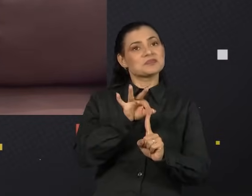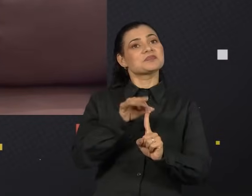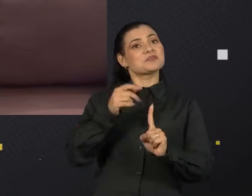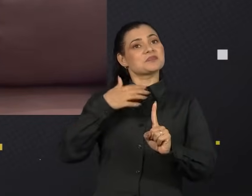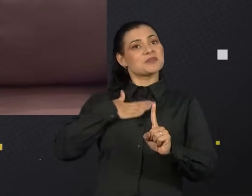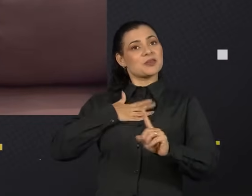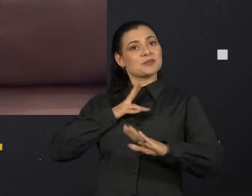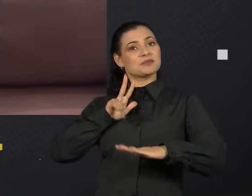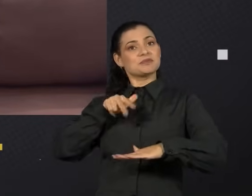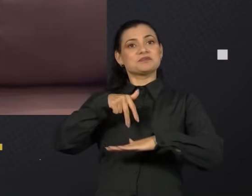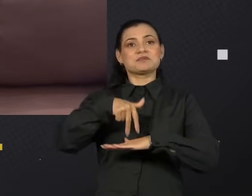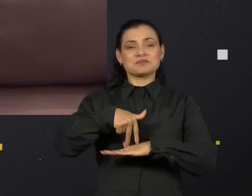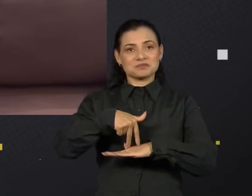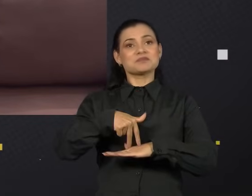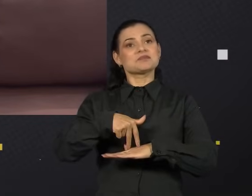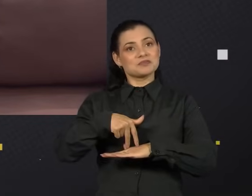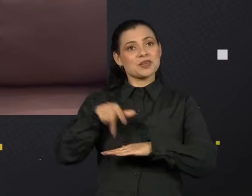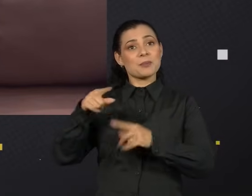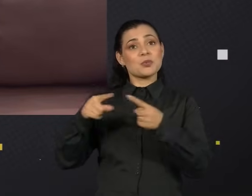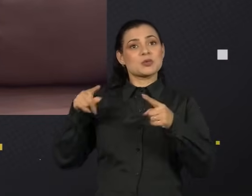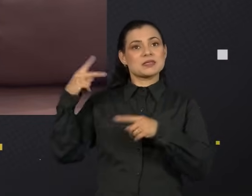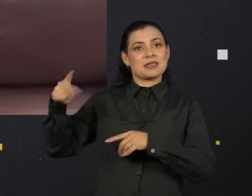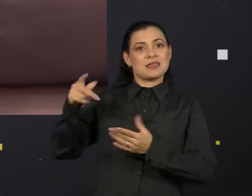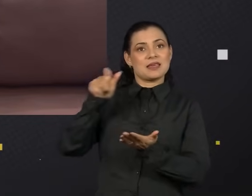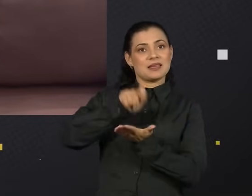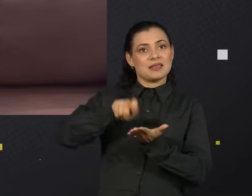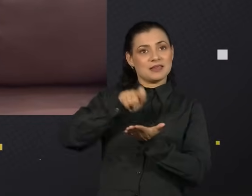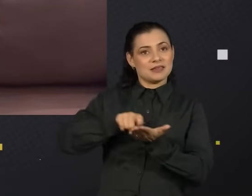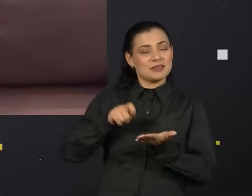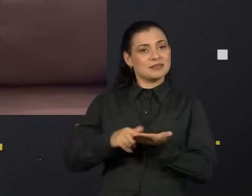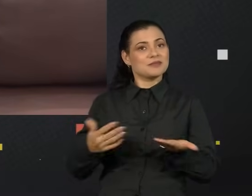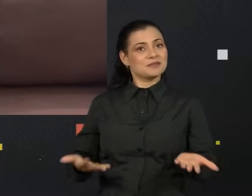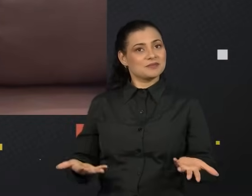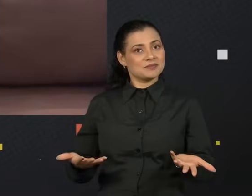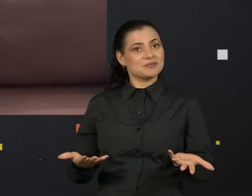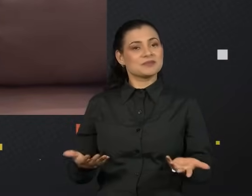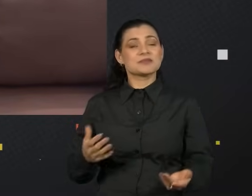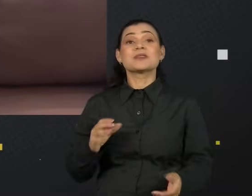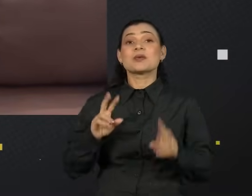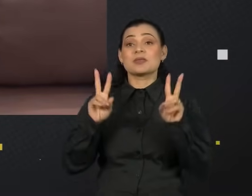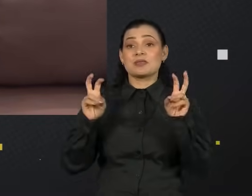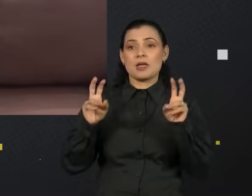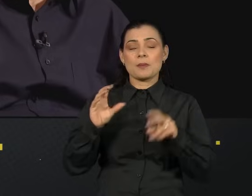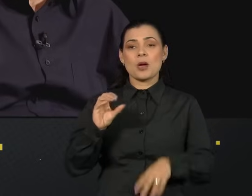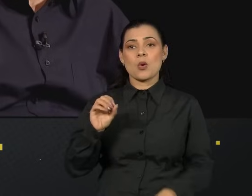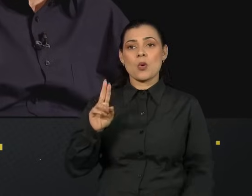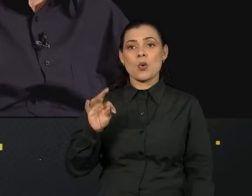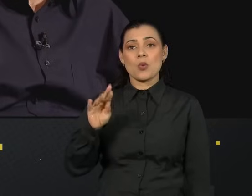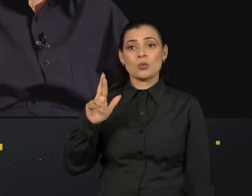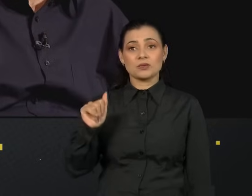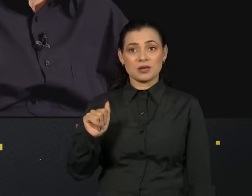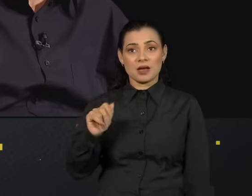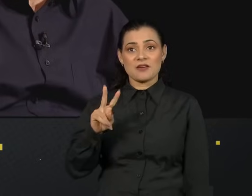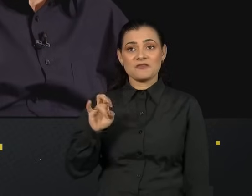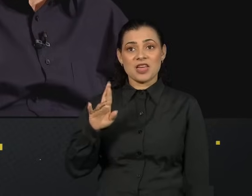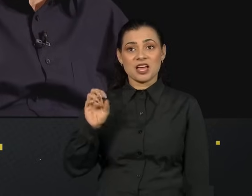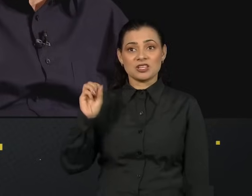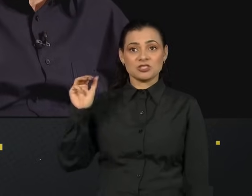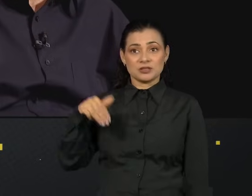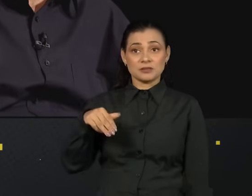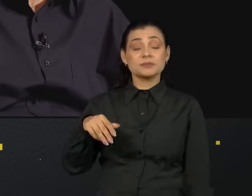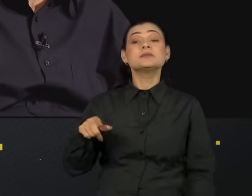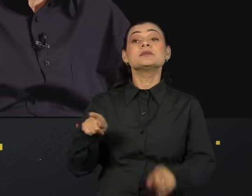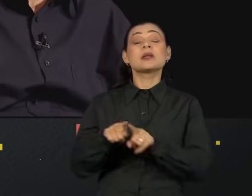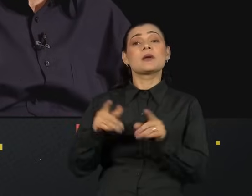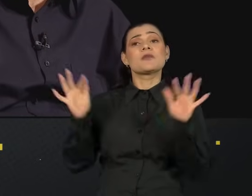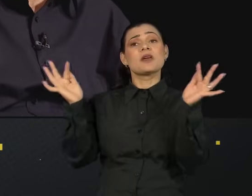para defender a sua música Outra Viagem. E fico mais feliz